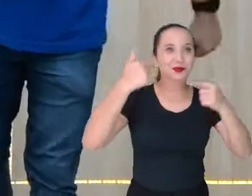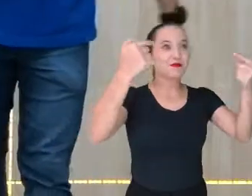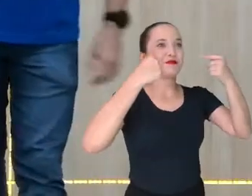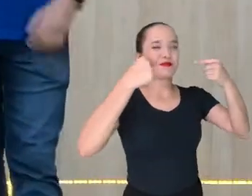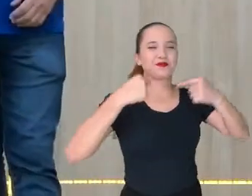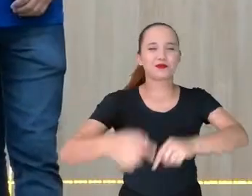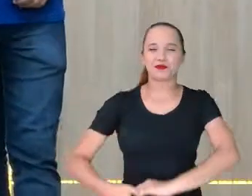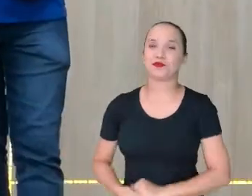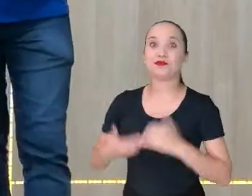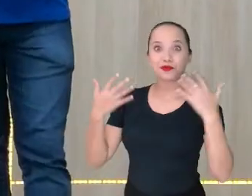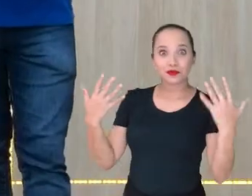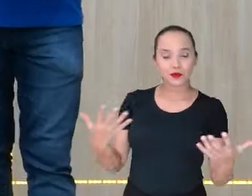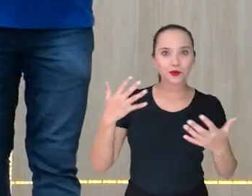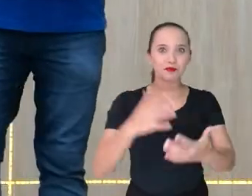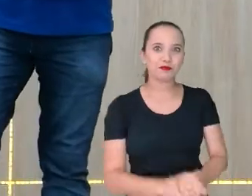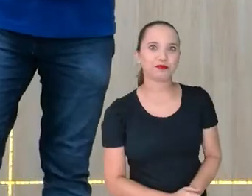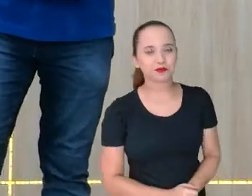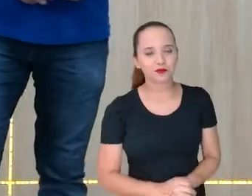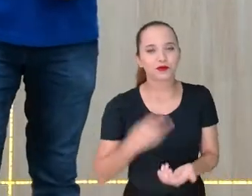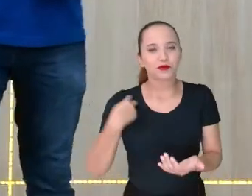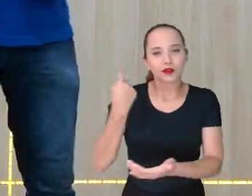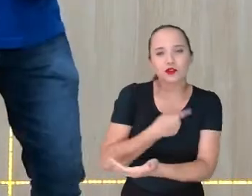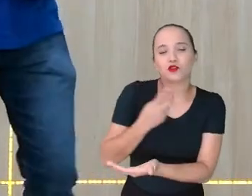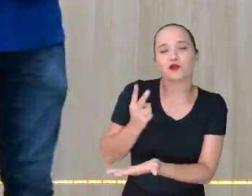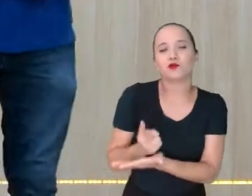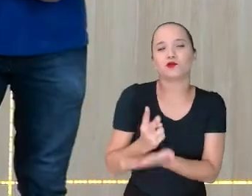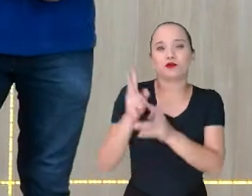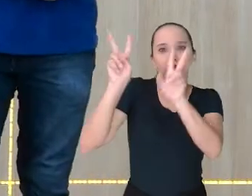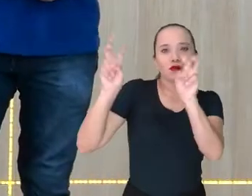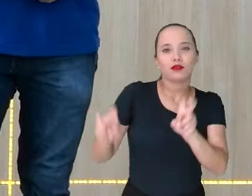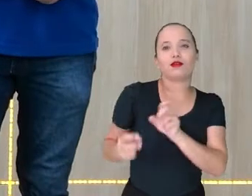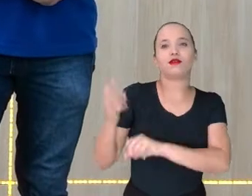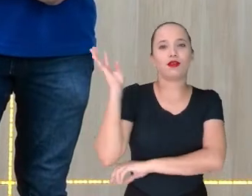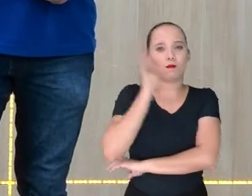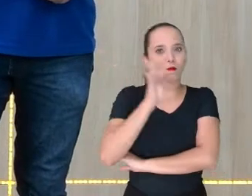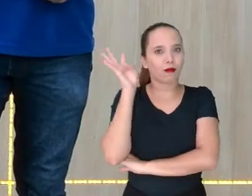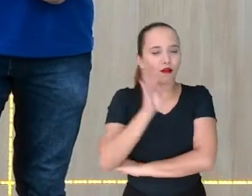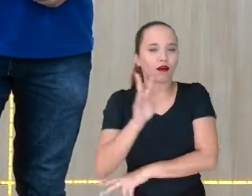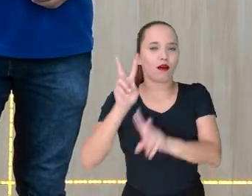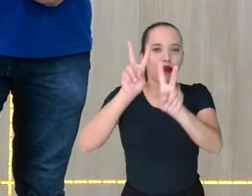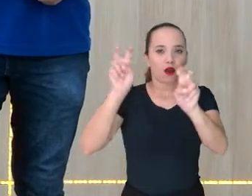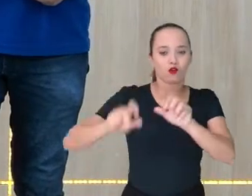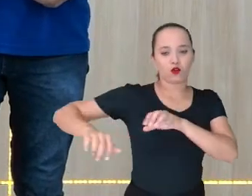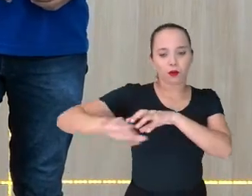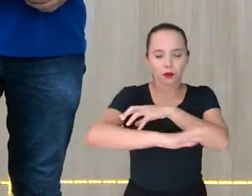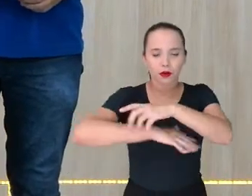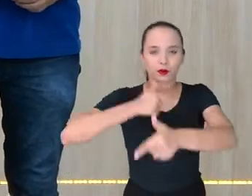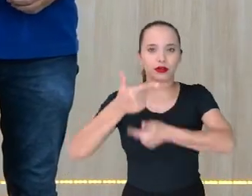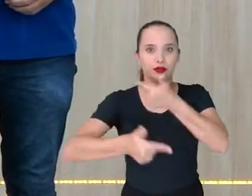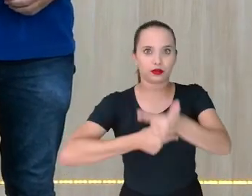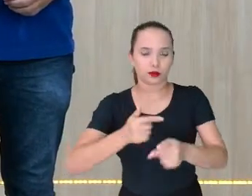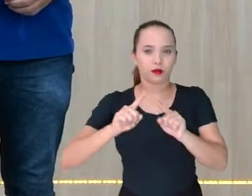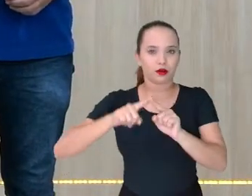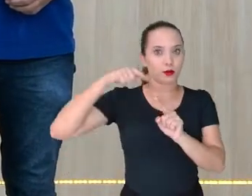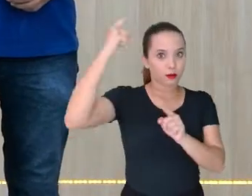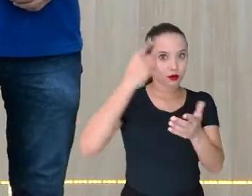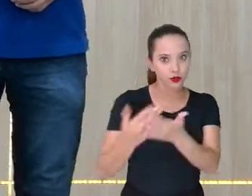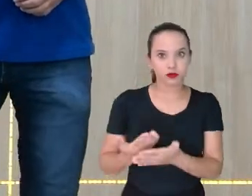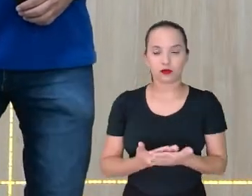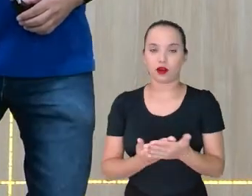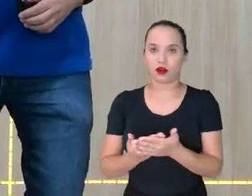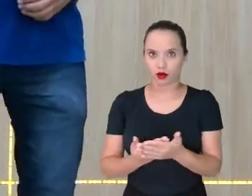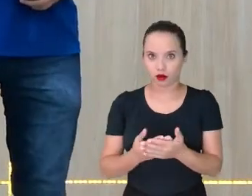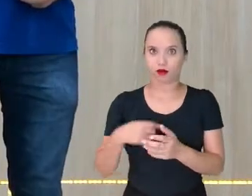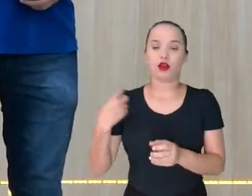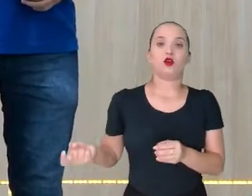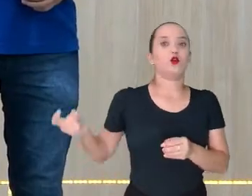Filipão. Rapaziada, a gente continua esse tema massa, tá? Sobre meio ambiente e trabalho na próxima aula. E a próxima